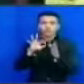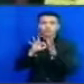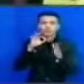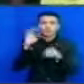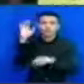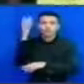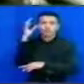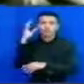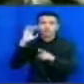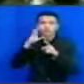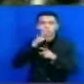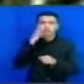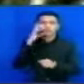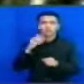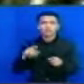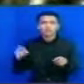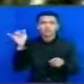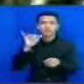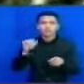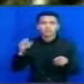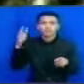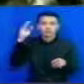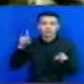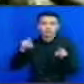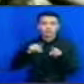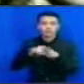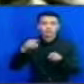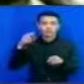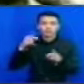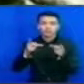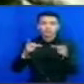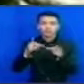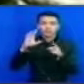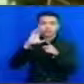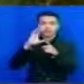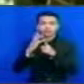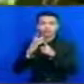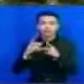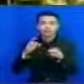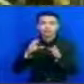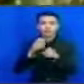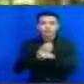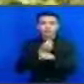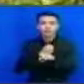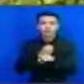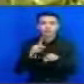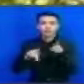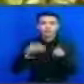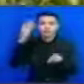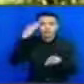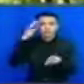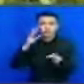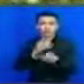foho ramelau nebesira considera hane san fatin sagrado. Jako Alves hateten, fatuk nebe ema desconhecido